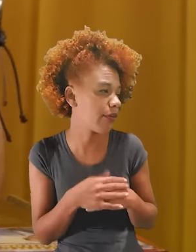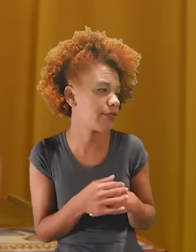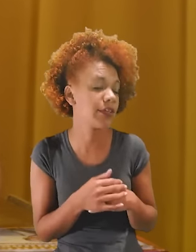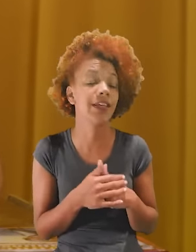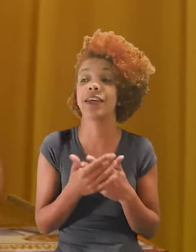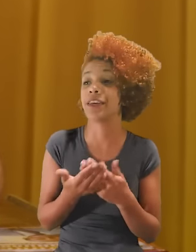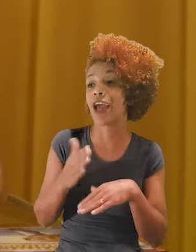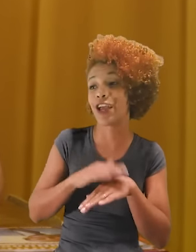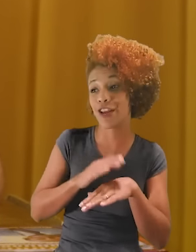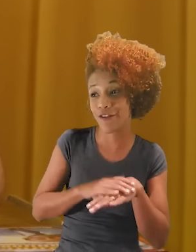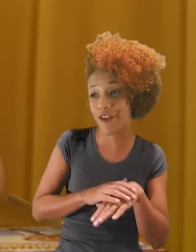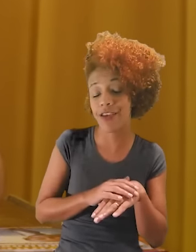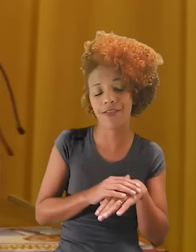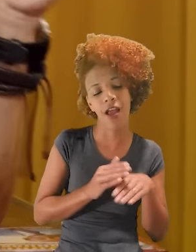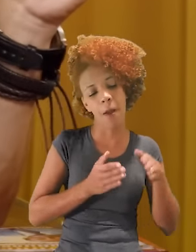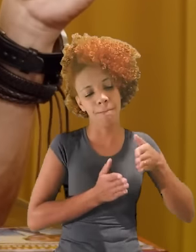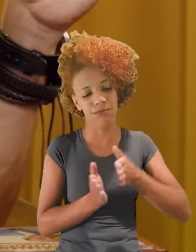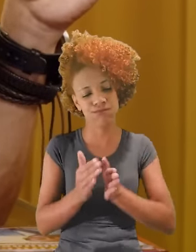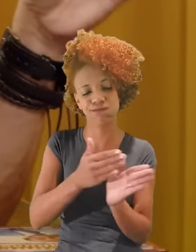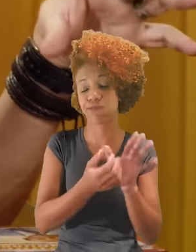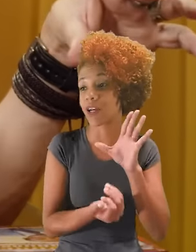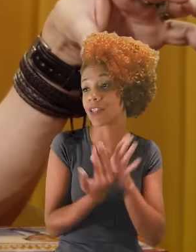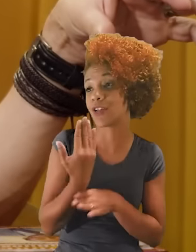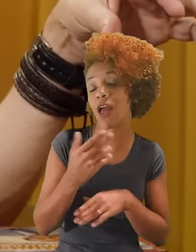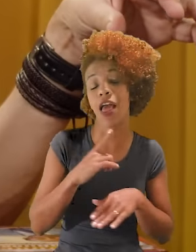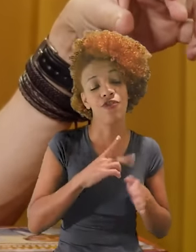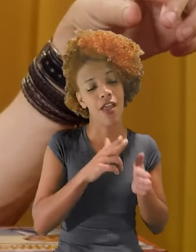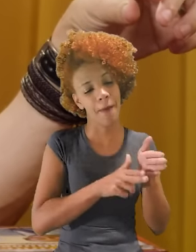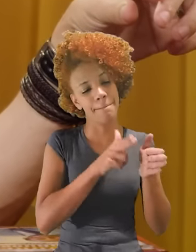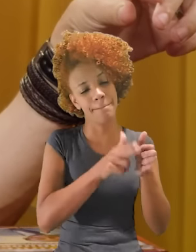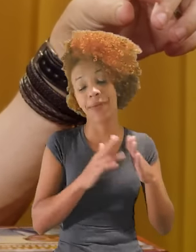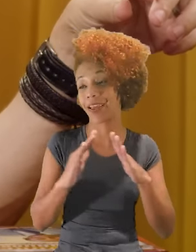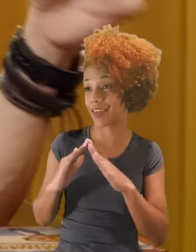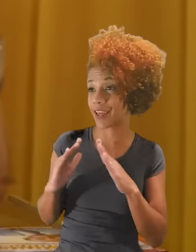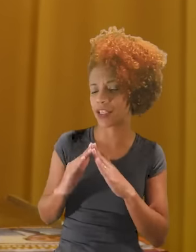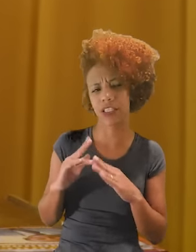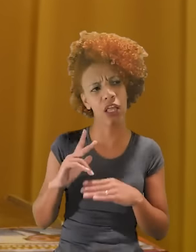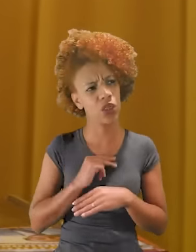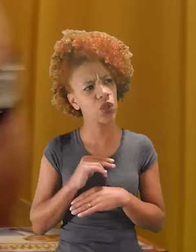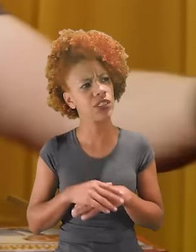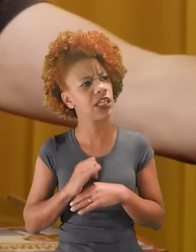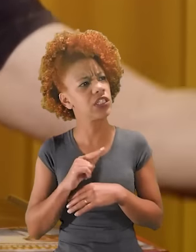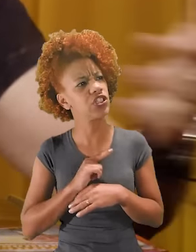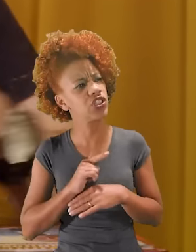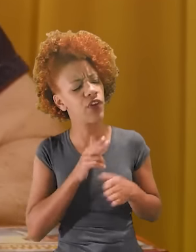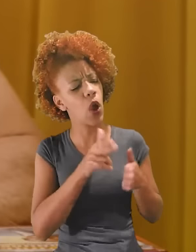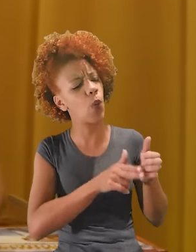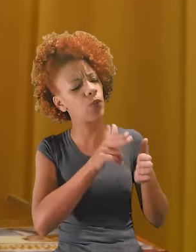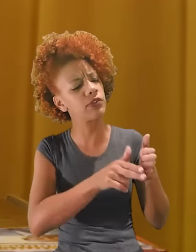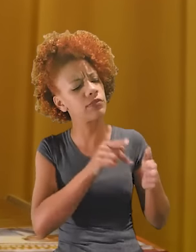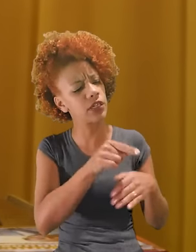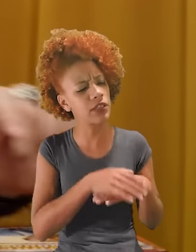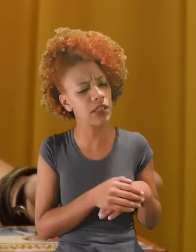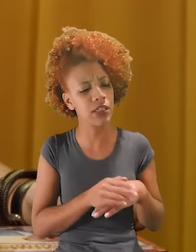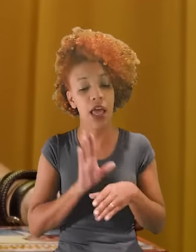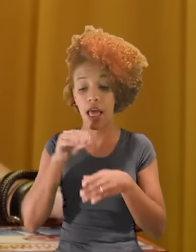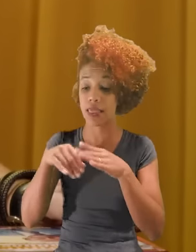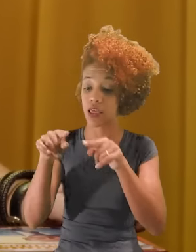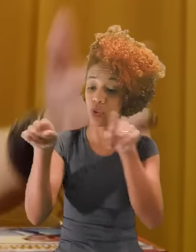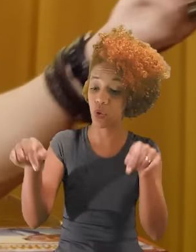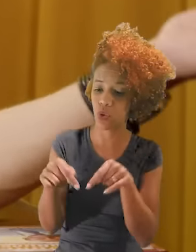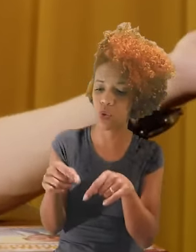cara. E aí ele fez essa estação, e daí que surgiu, quando ele tinha essa estaçãozinha em casa, ele falou, pô, cara, e se eu tiver um trenzinho desse no